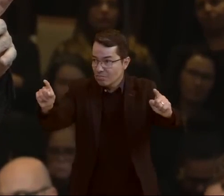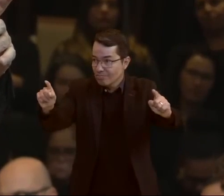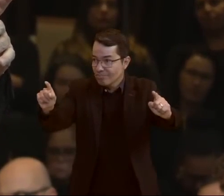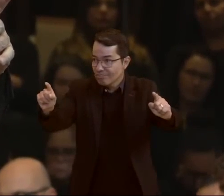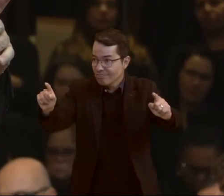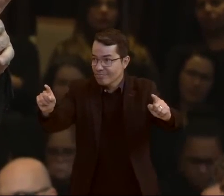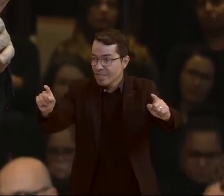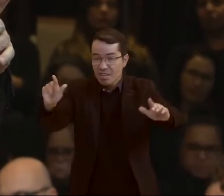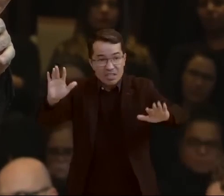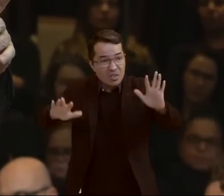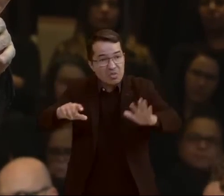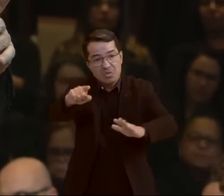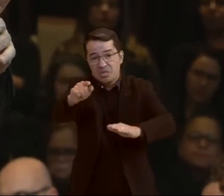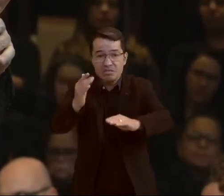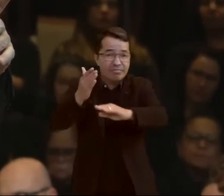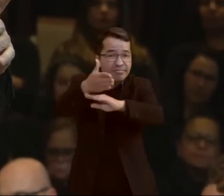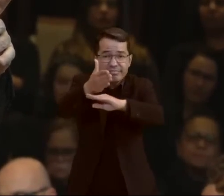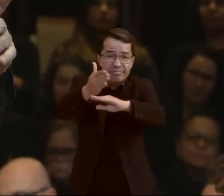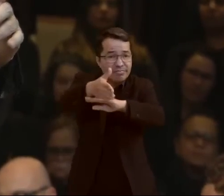tempo, e estão